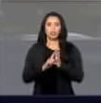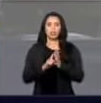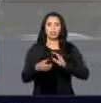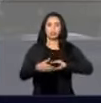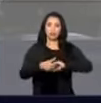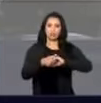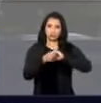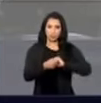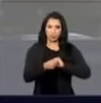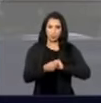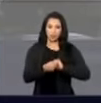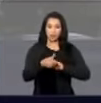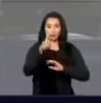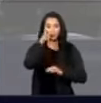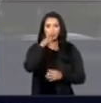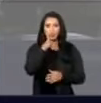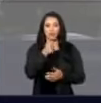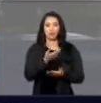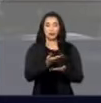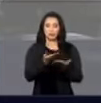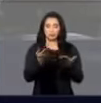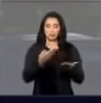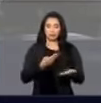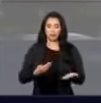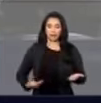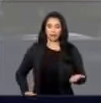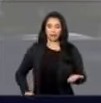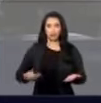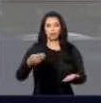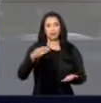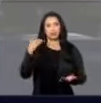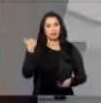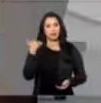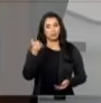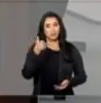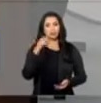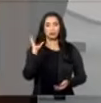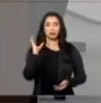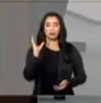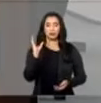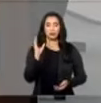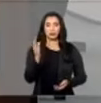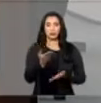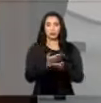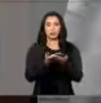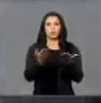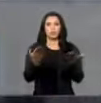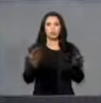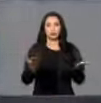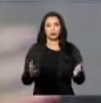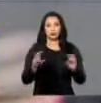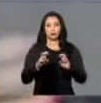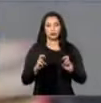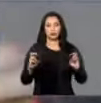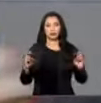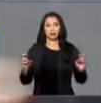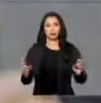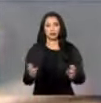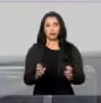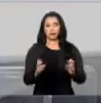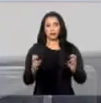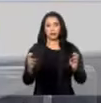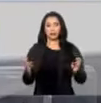cumprimento a senhora ministra Carmen Lúcia, a senhora ministra Rosa Weber, os demais componentes da mesa, meus colegas expositores